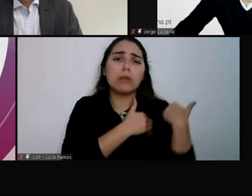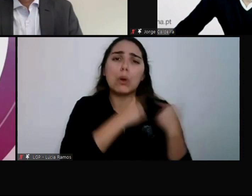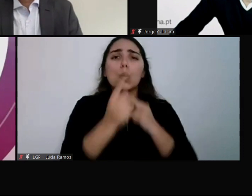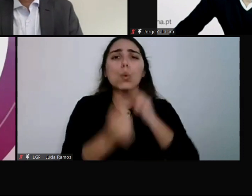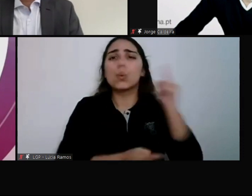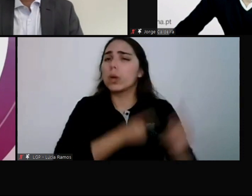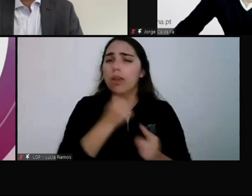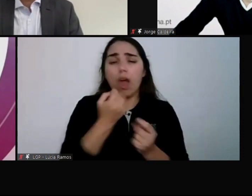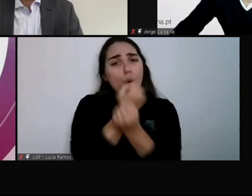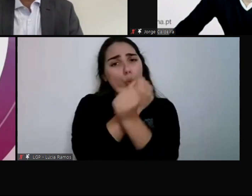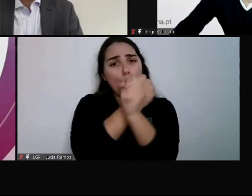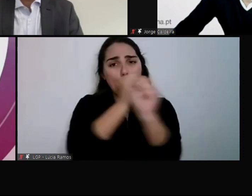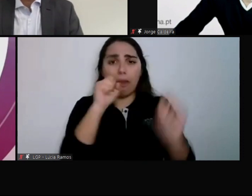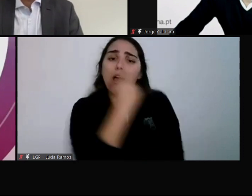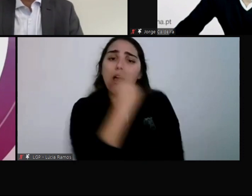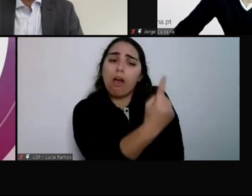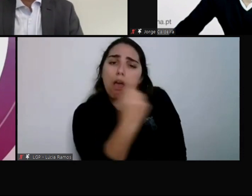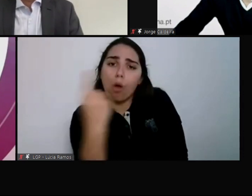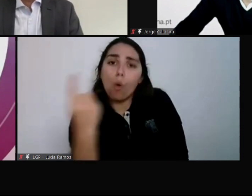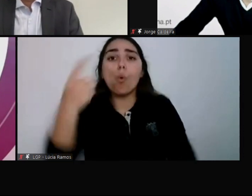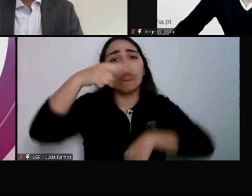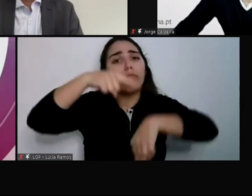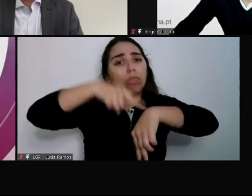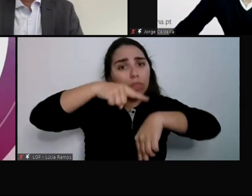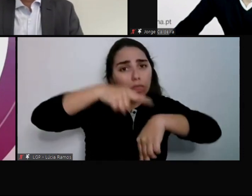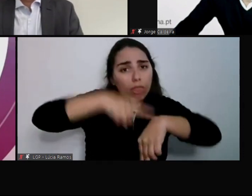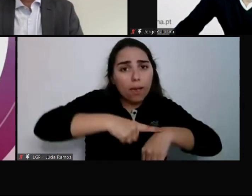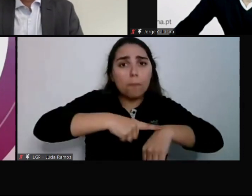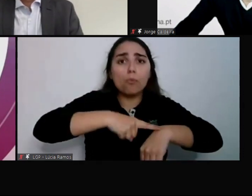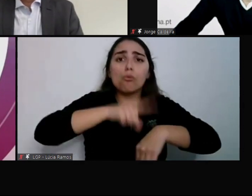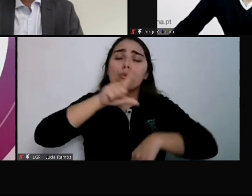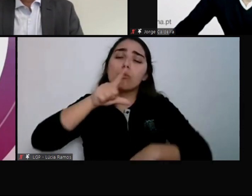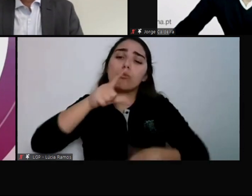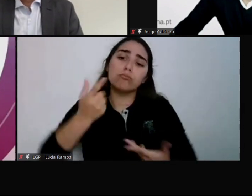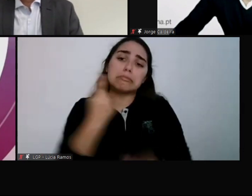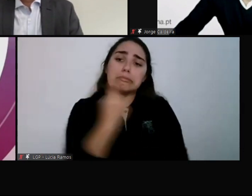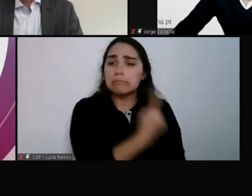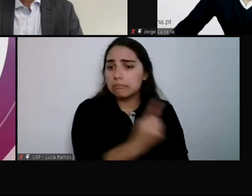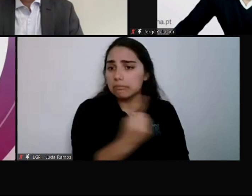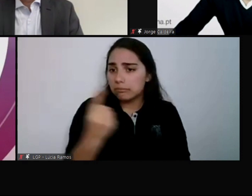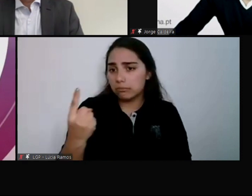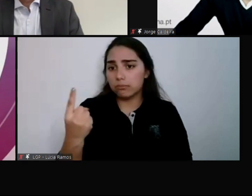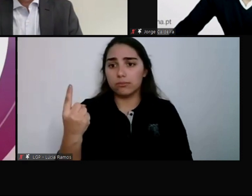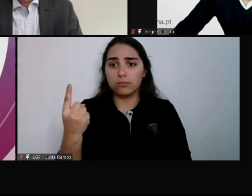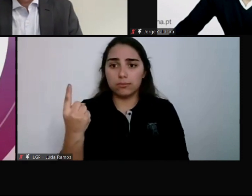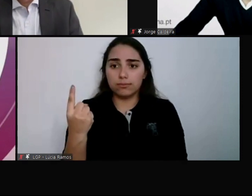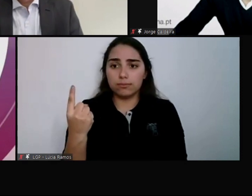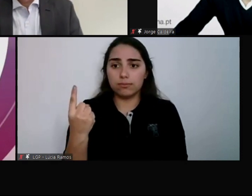um, o momento de cada um e, sobretudo, garantir que